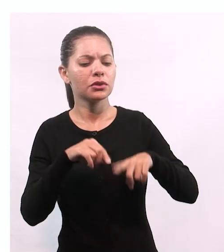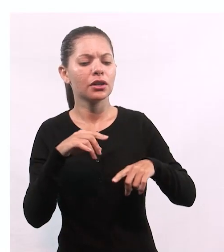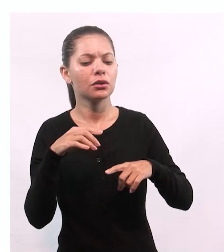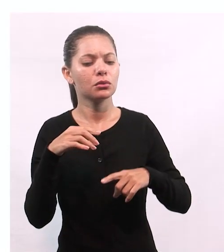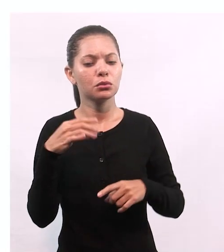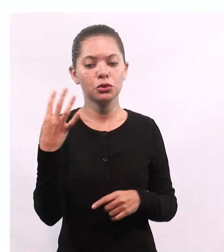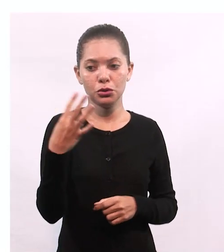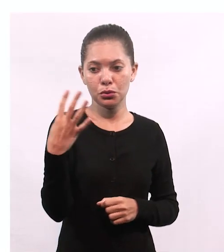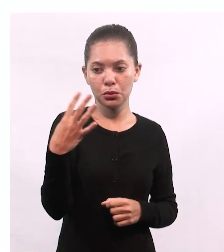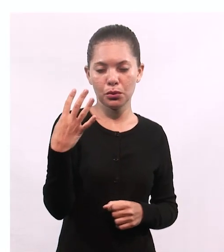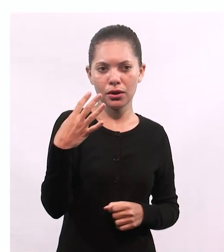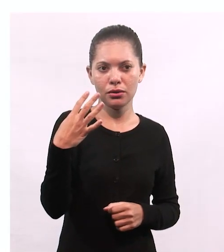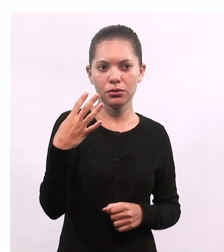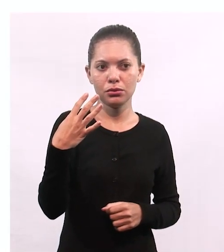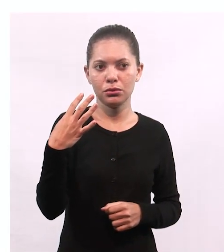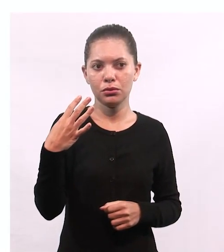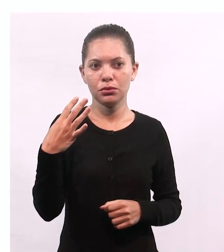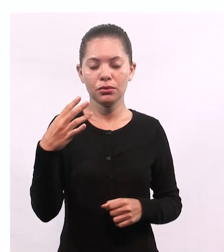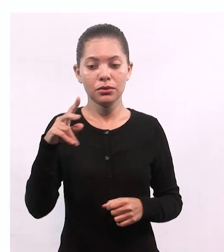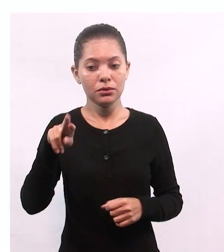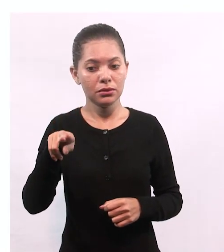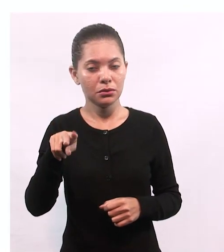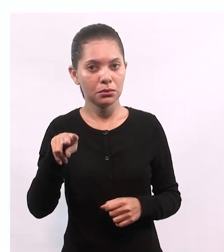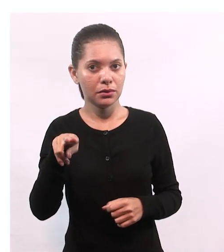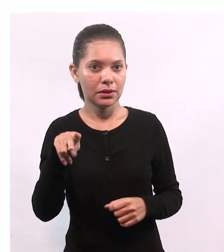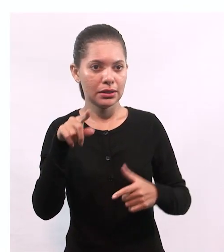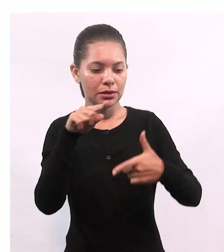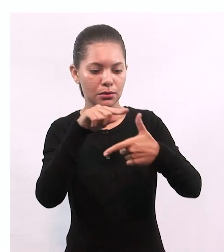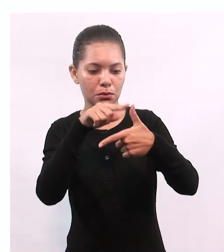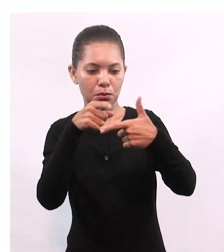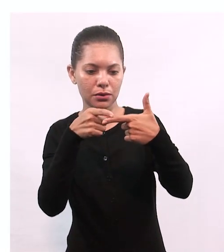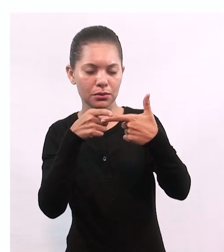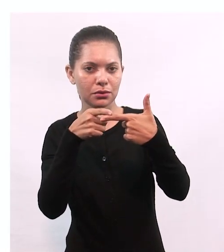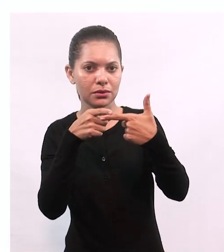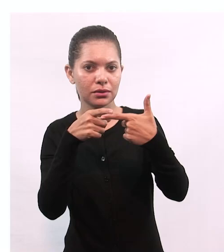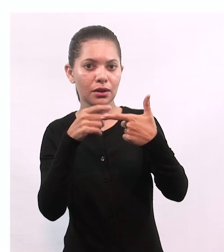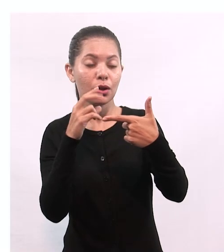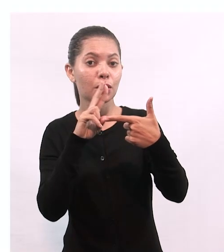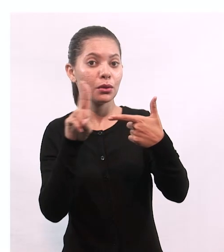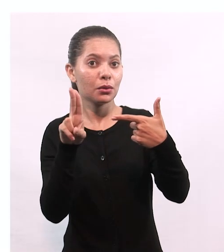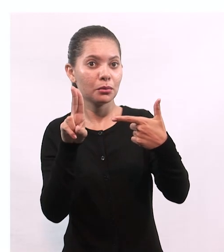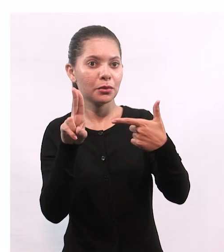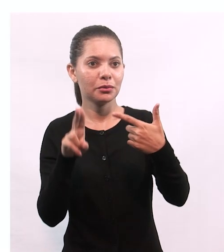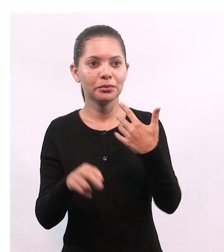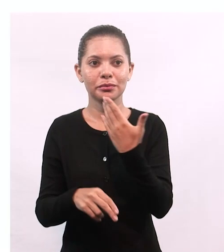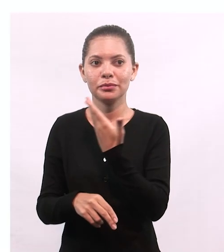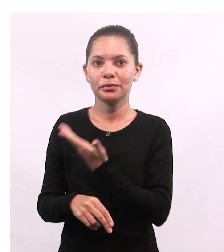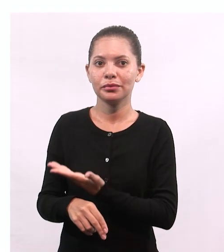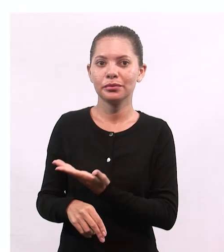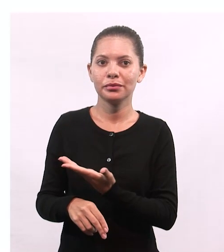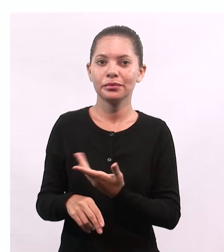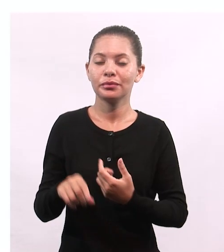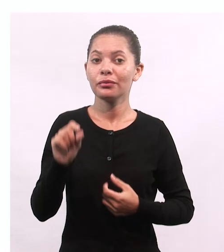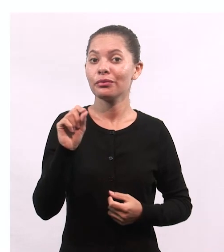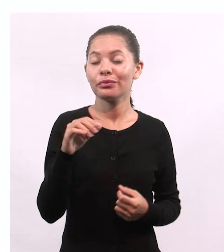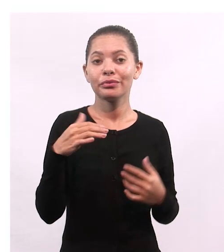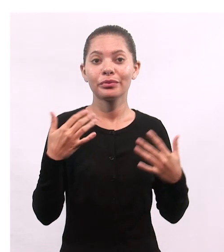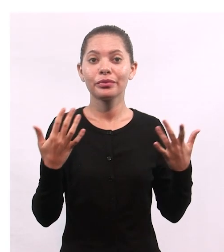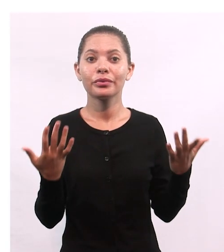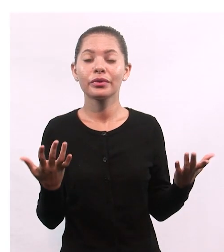de 4 lados, onde os 2 lados, 2 pares de lados são paralelos com ângulos retos, a gente chama de